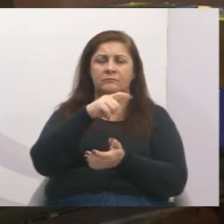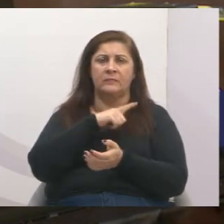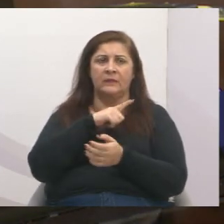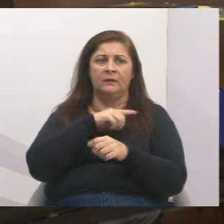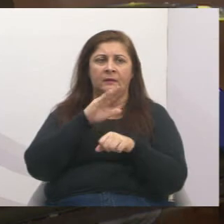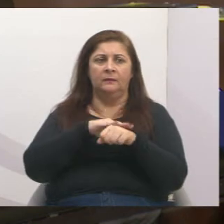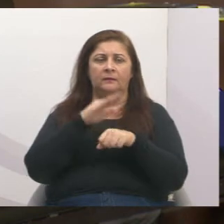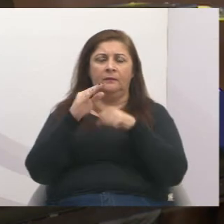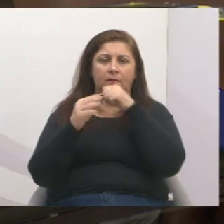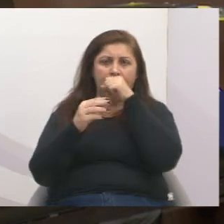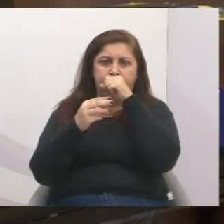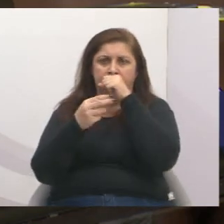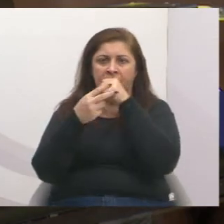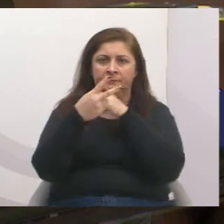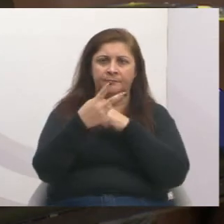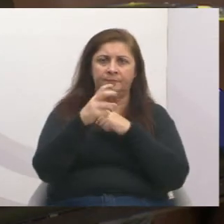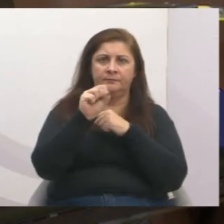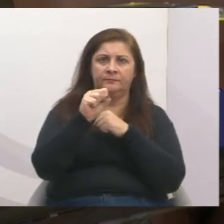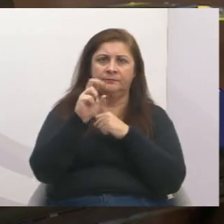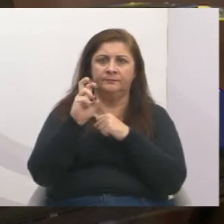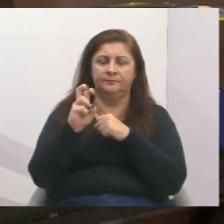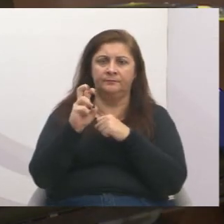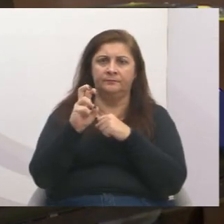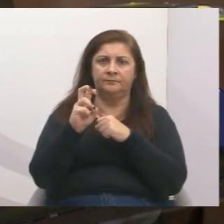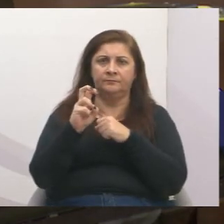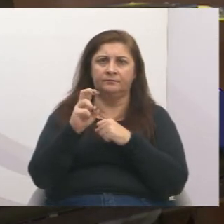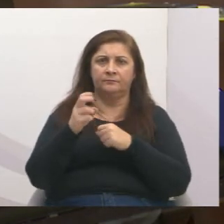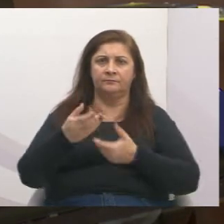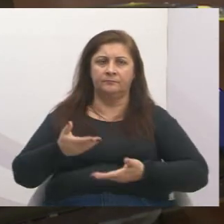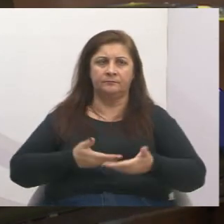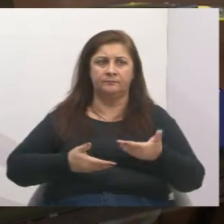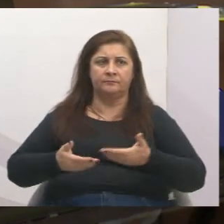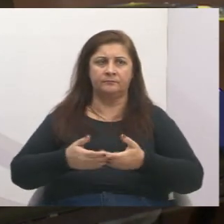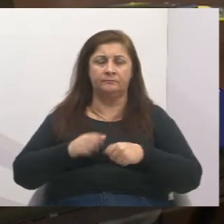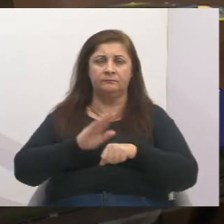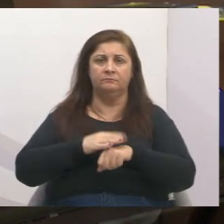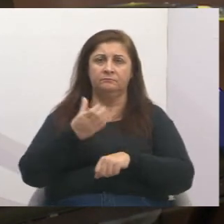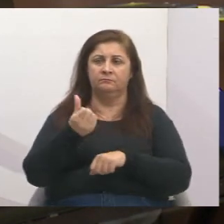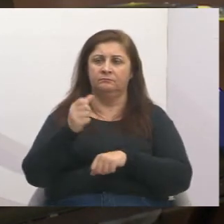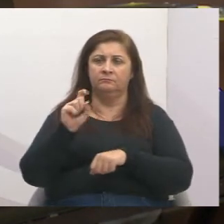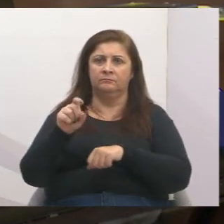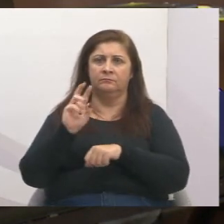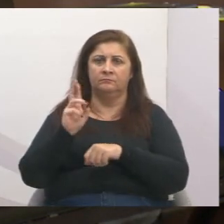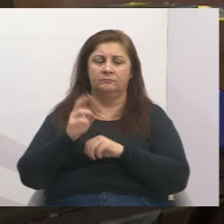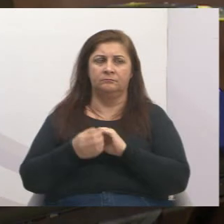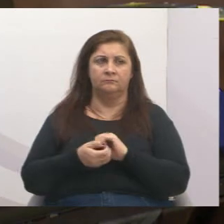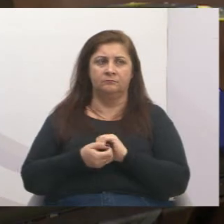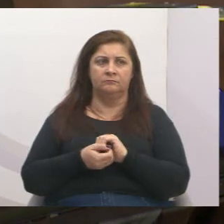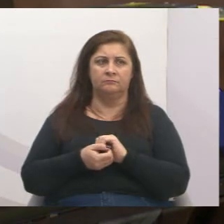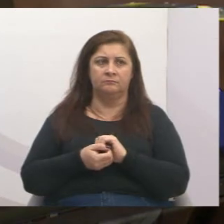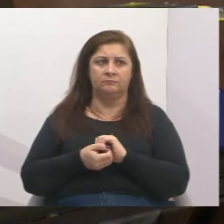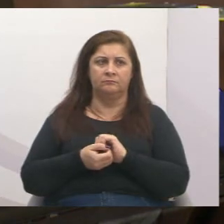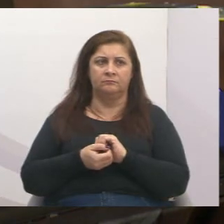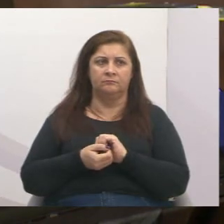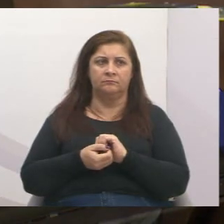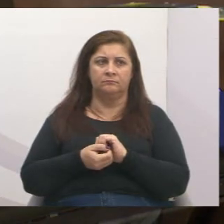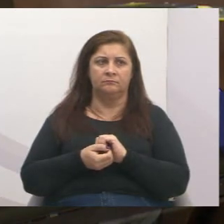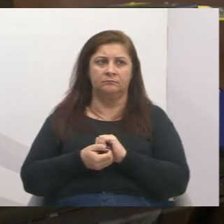de 285 servidores que recebem mais de 6 mil reais. O teto do